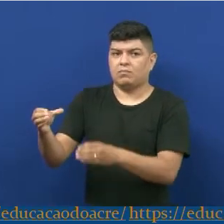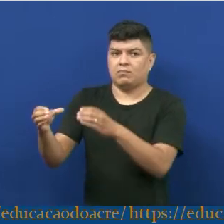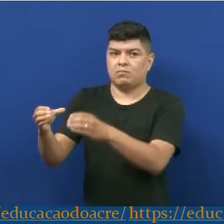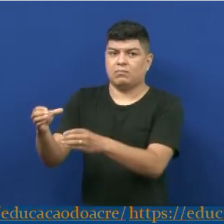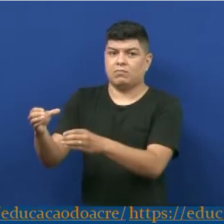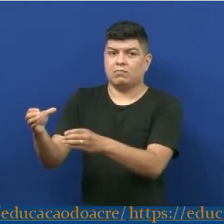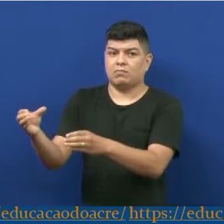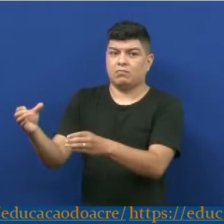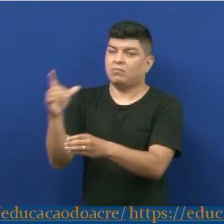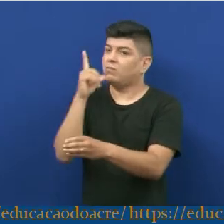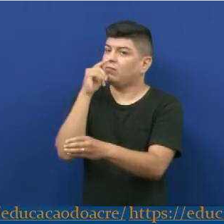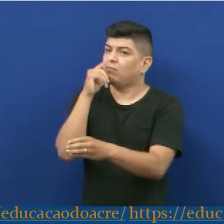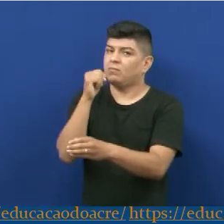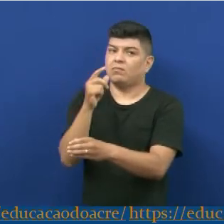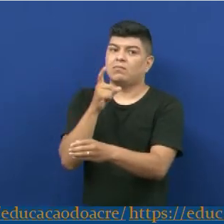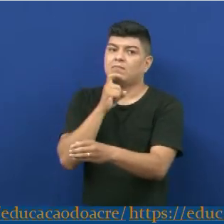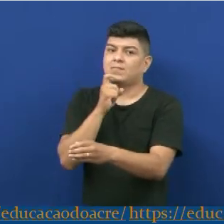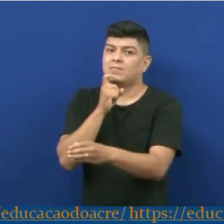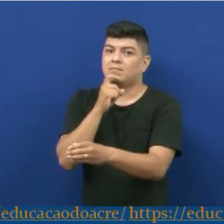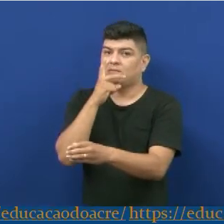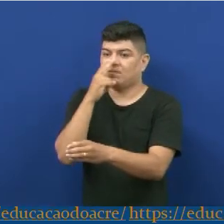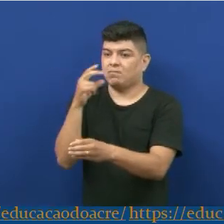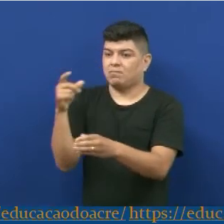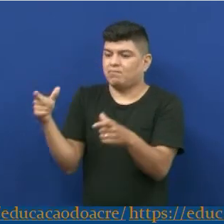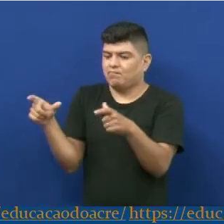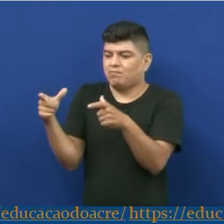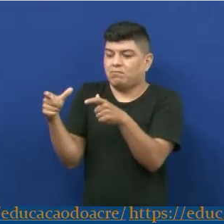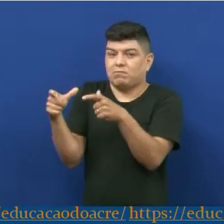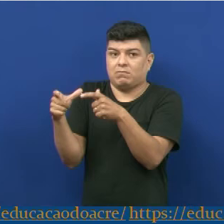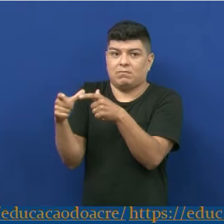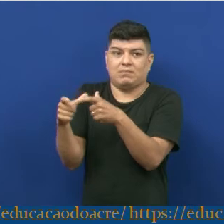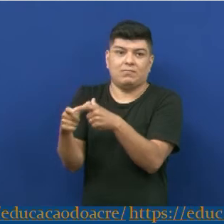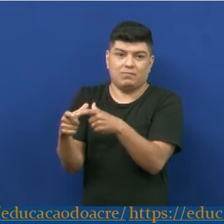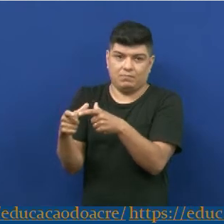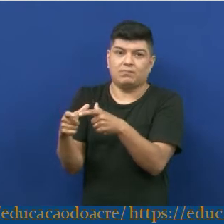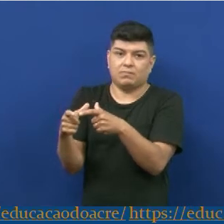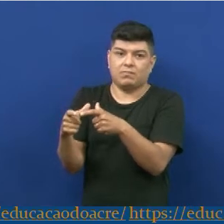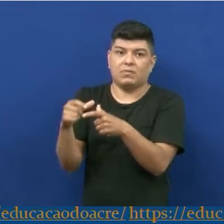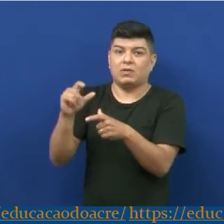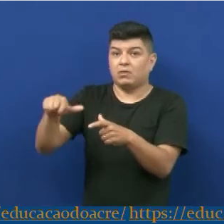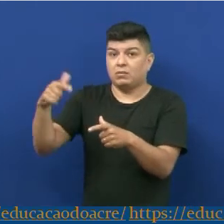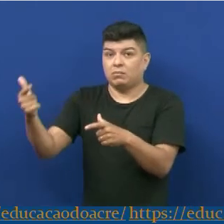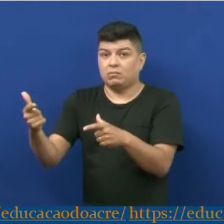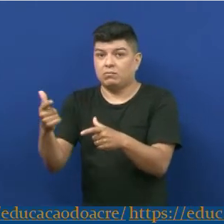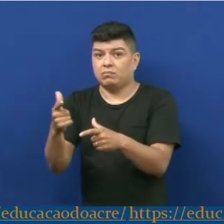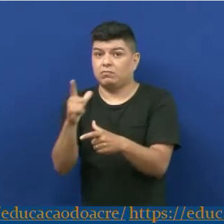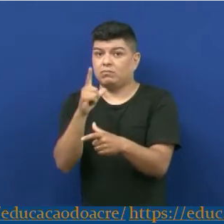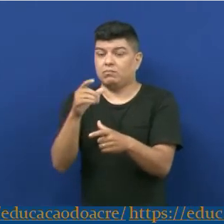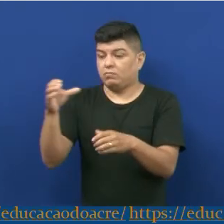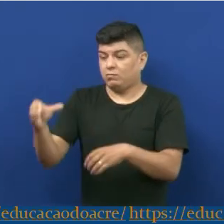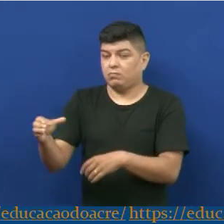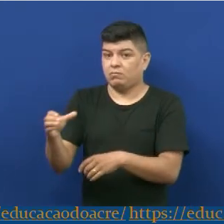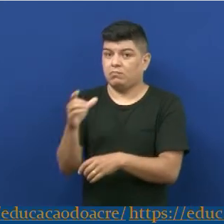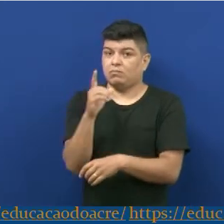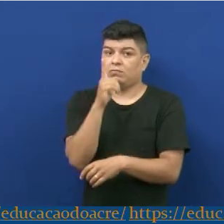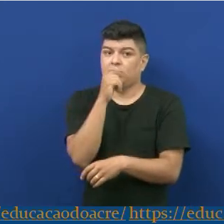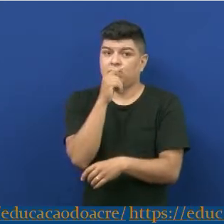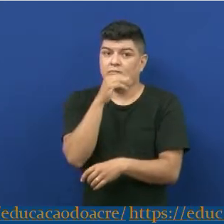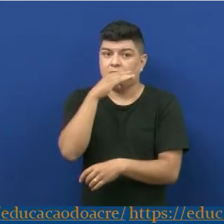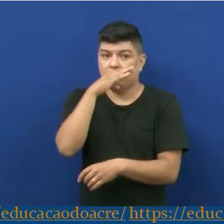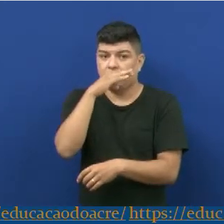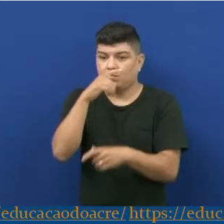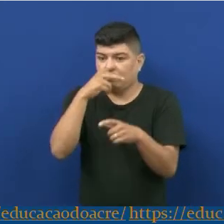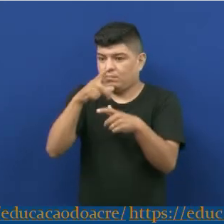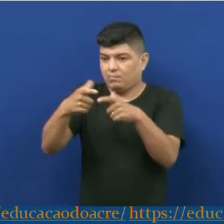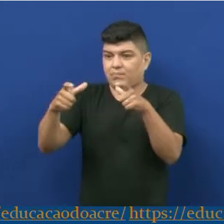e colocar água fria, ele tende a diminuir de tamanho. E no copo externo for colocada água quente, ele vai aumentar.